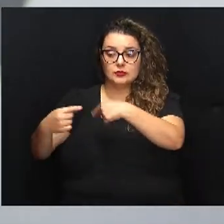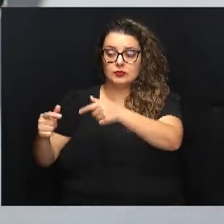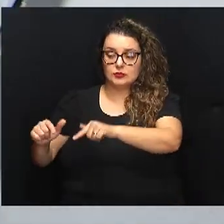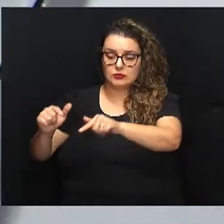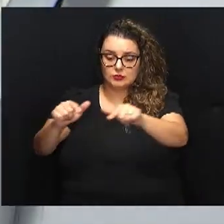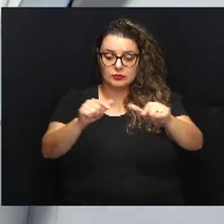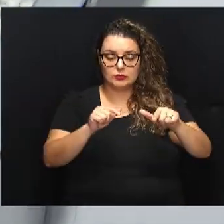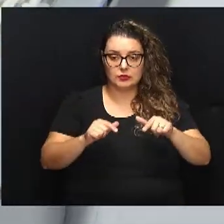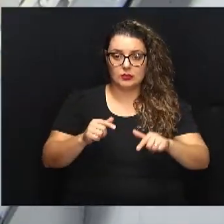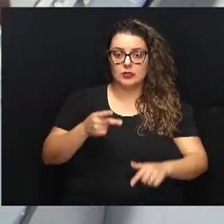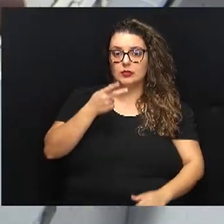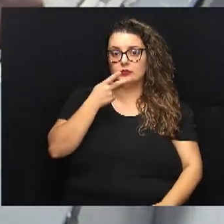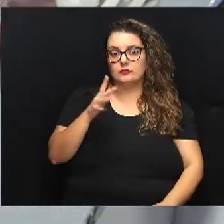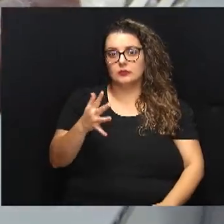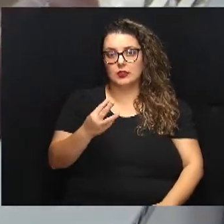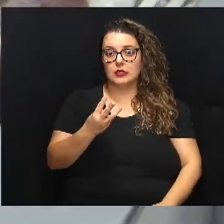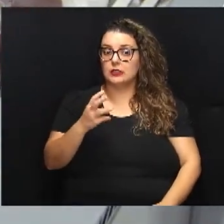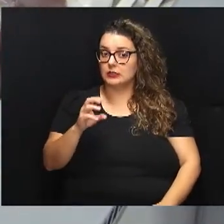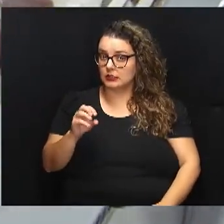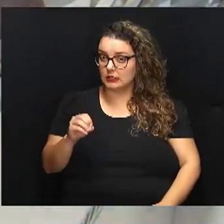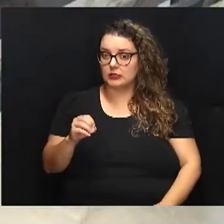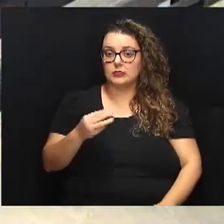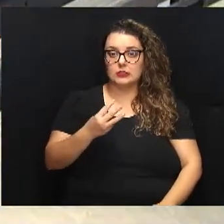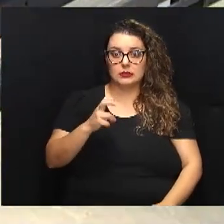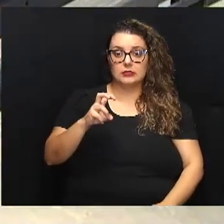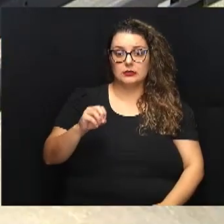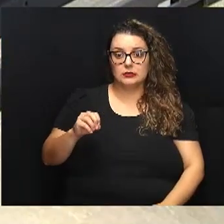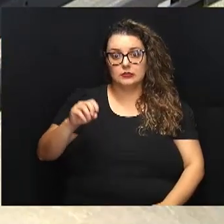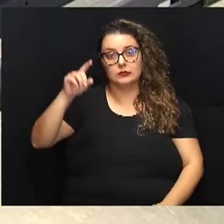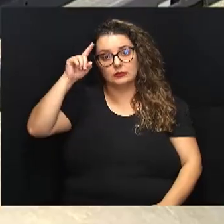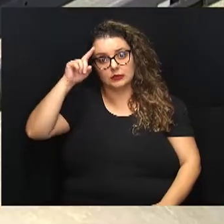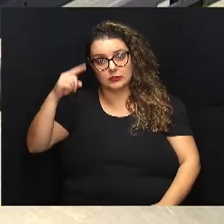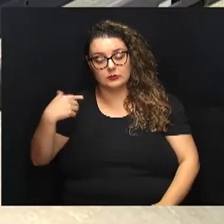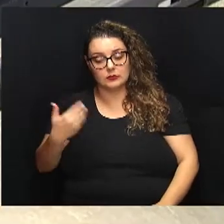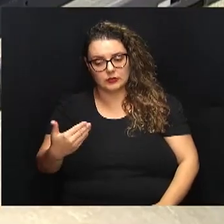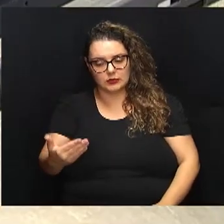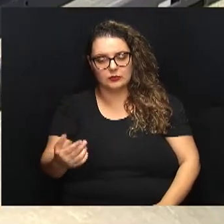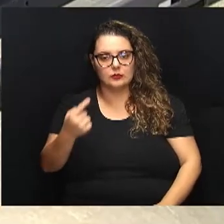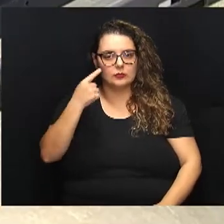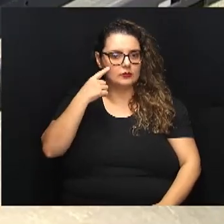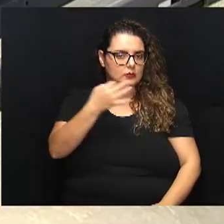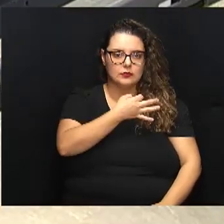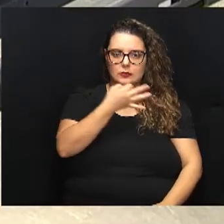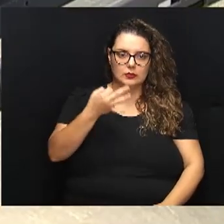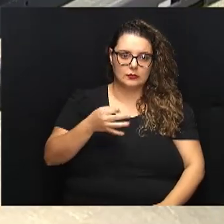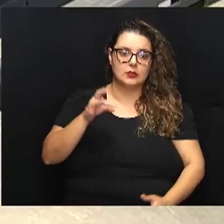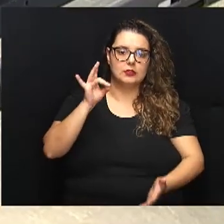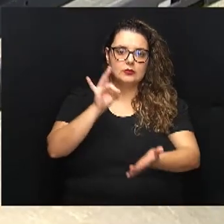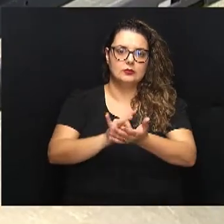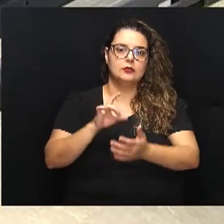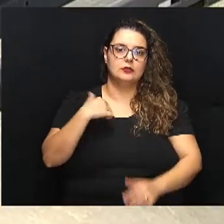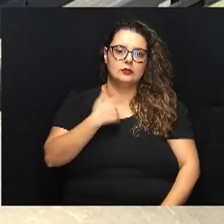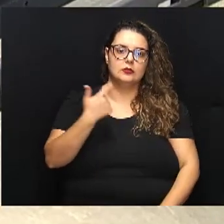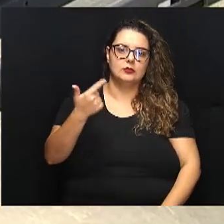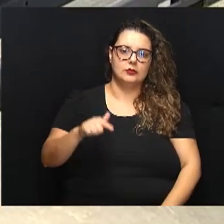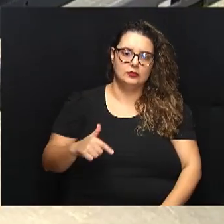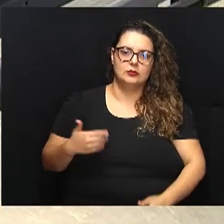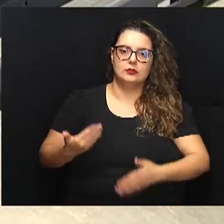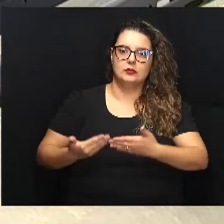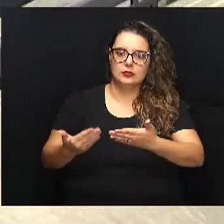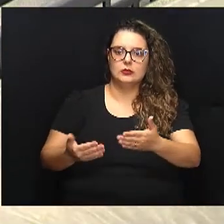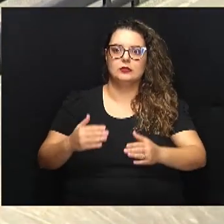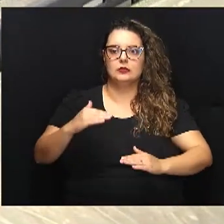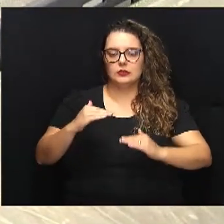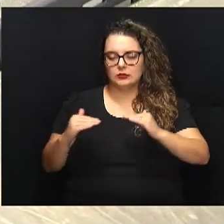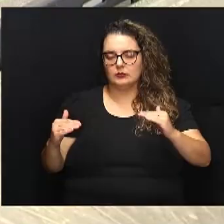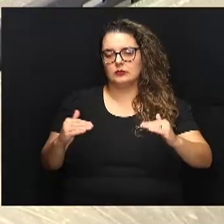fixos, eu diria que umas 300, 350 bolsas por dia seria o ideal para que, de fato, a gente mantivesse os estoques em níveis